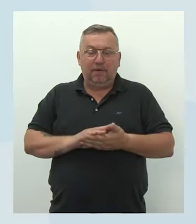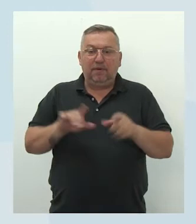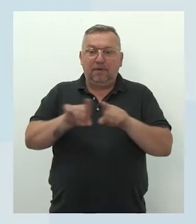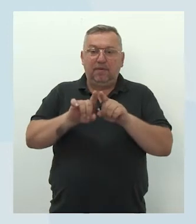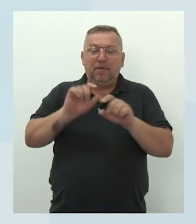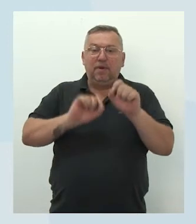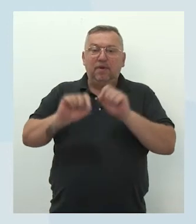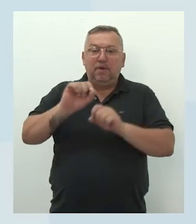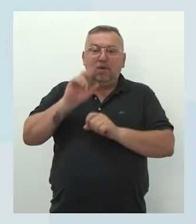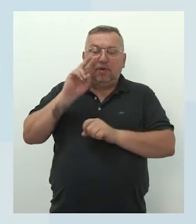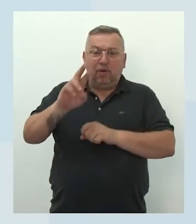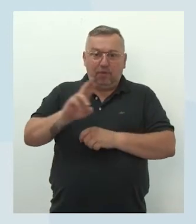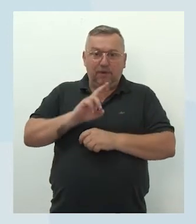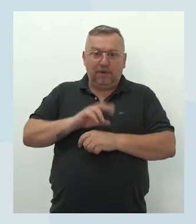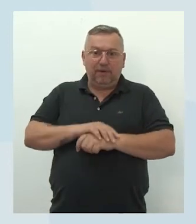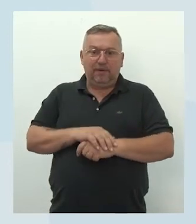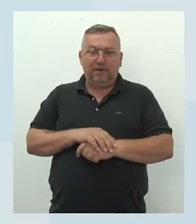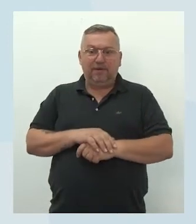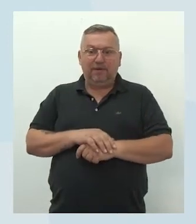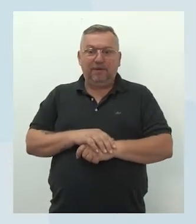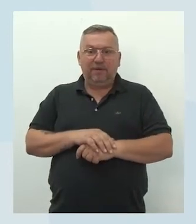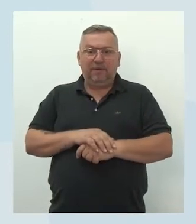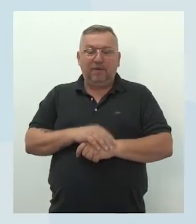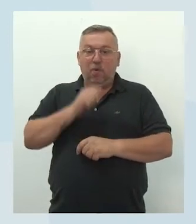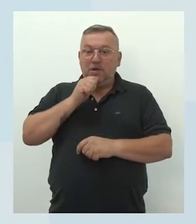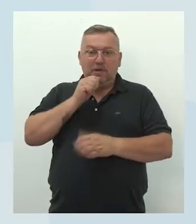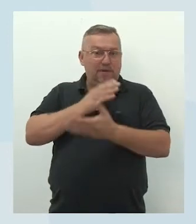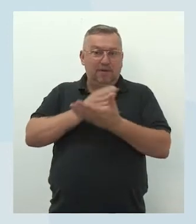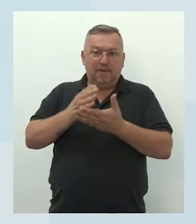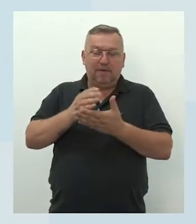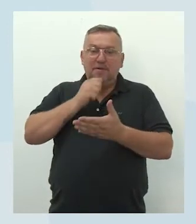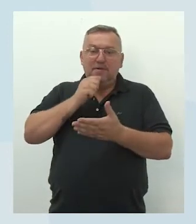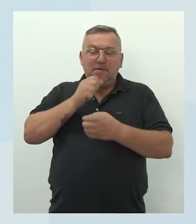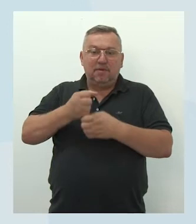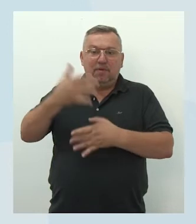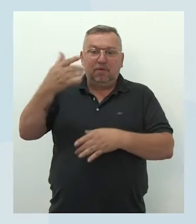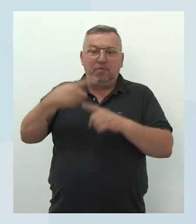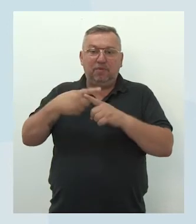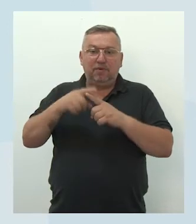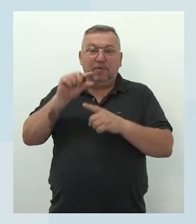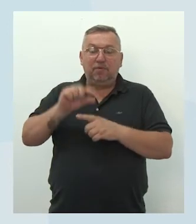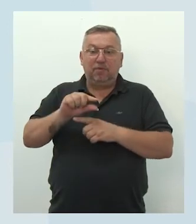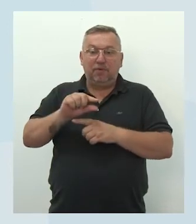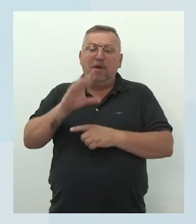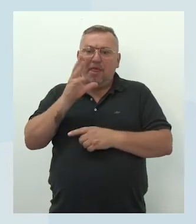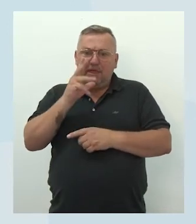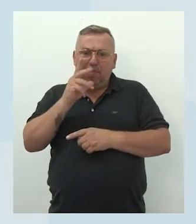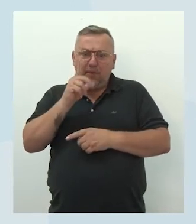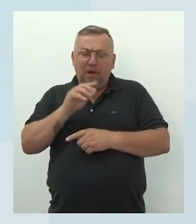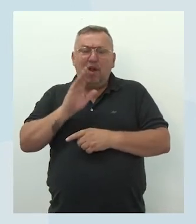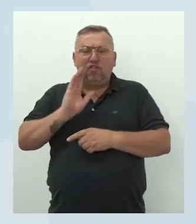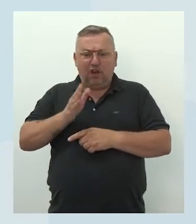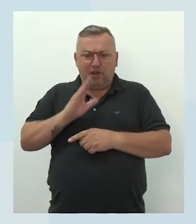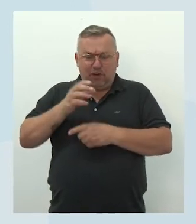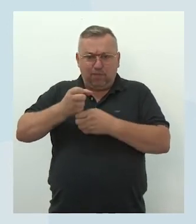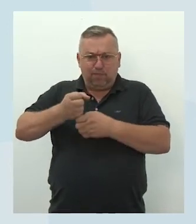estão respondendo? Ou ainda não começaram? Ainda não começou, porque tem um pouquinho de demora aí, mas já vai